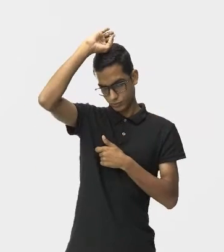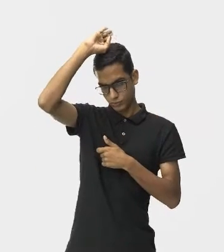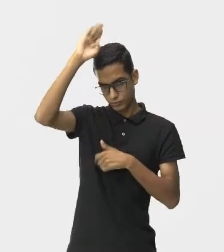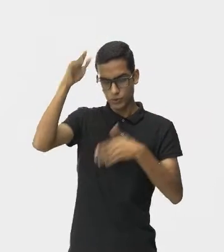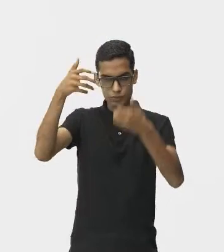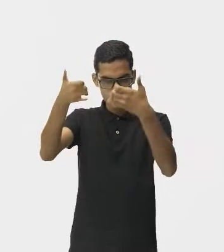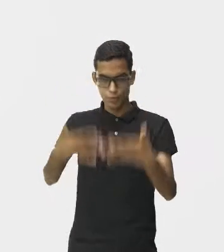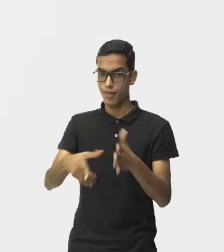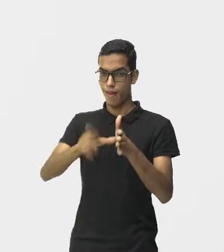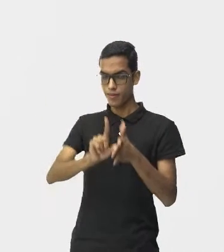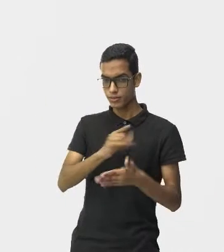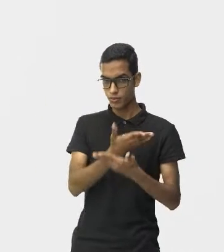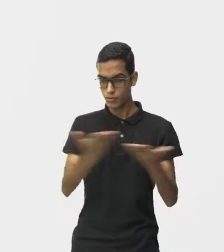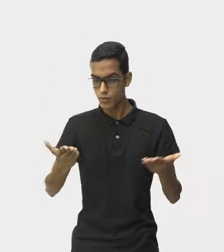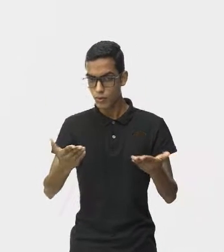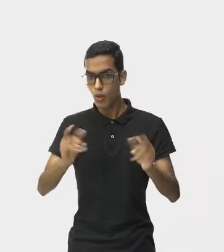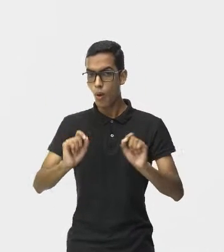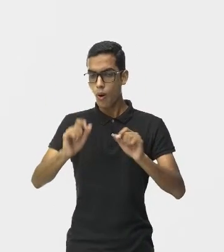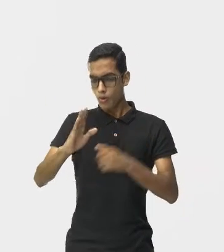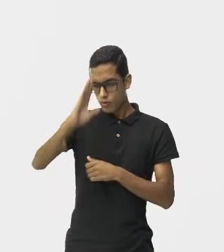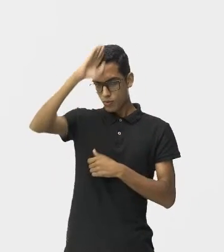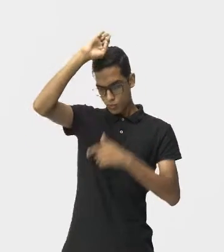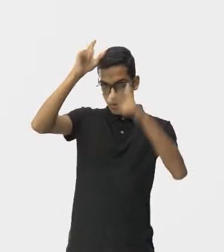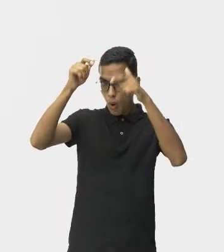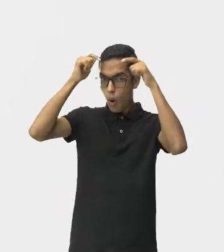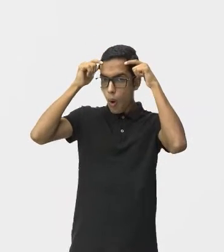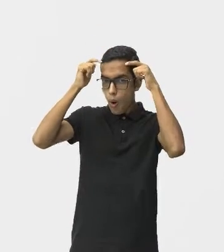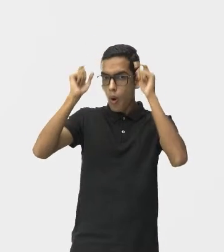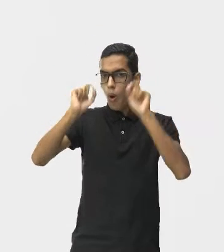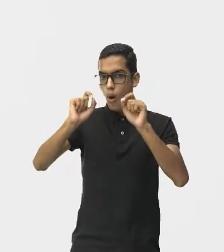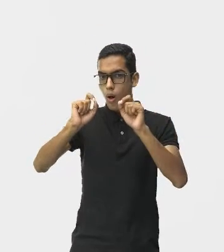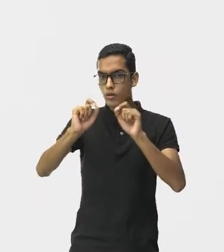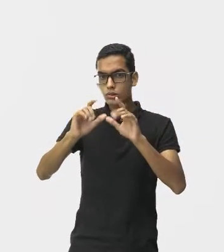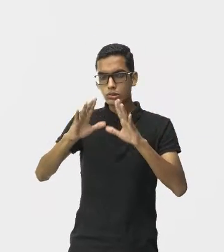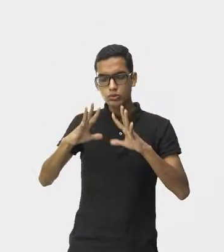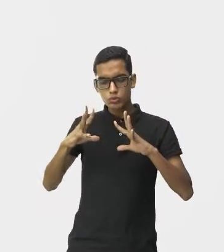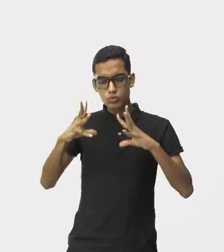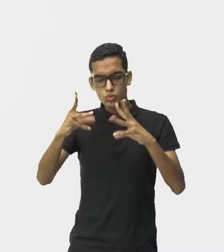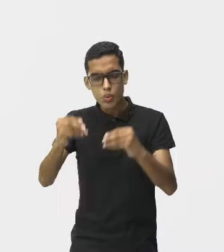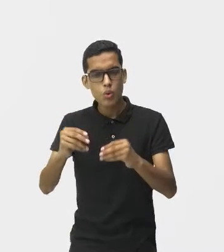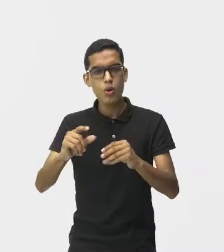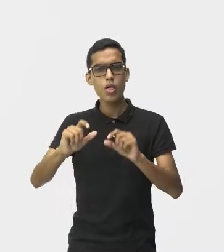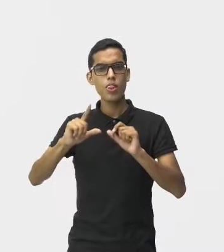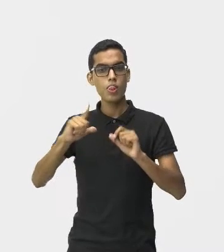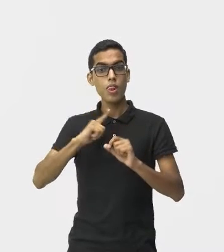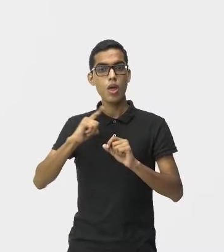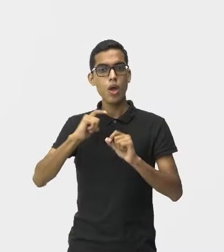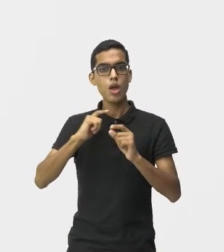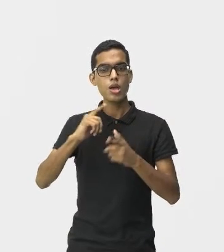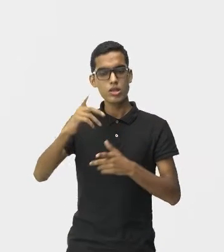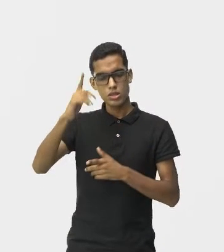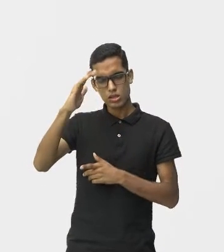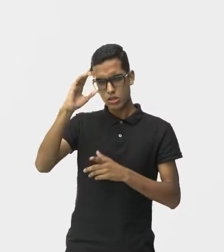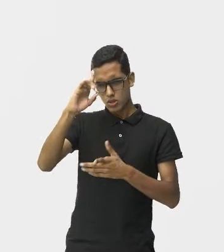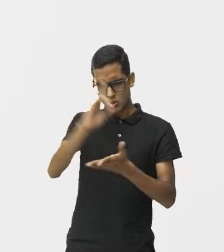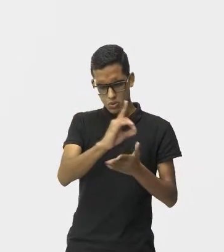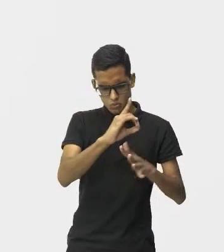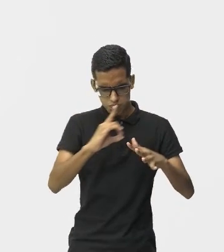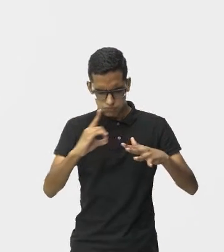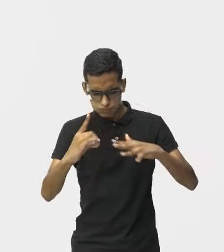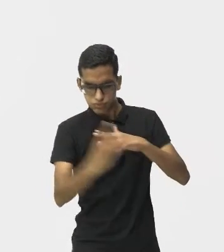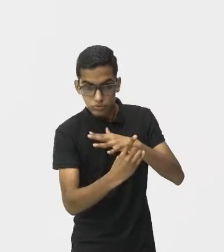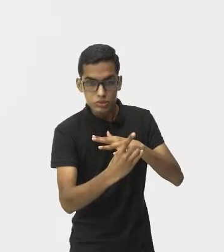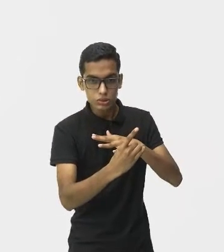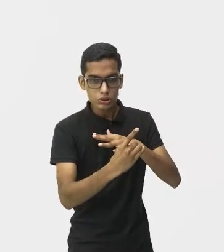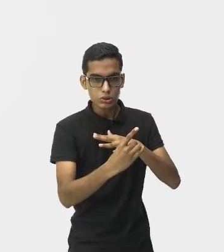o Império Romano, quase que em sua totalidade, era politeísta, ou seja, acreditava em vários deuses, não em um